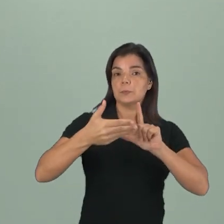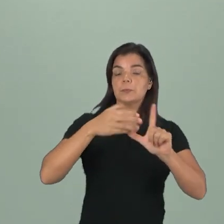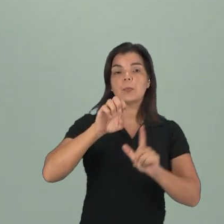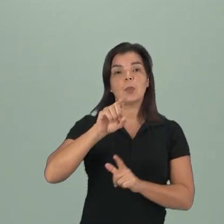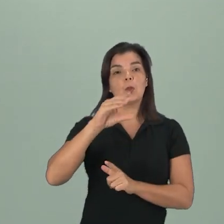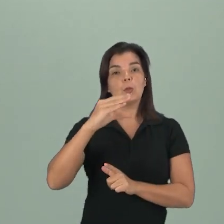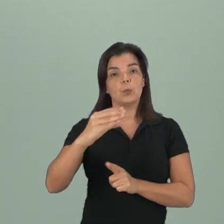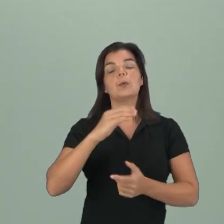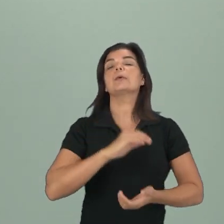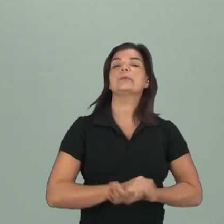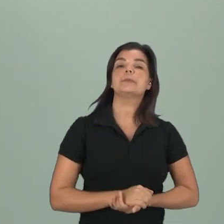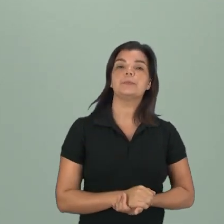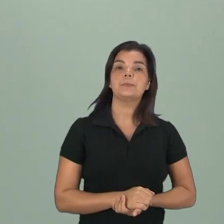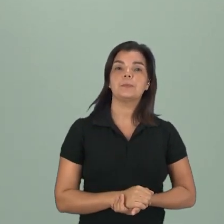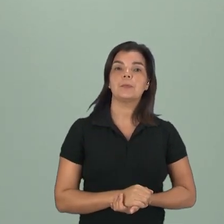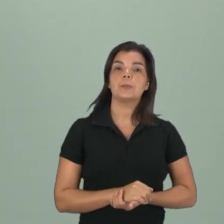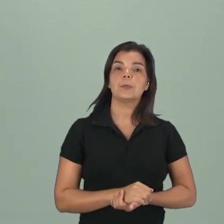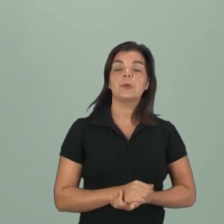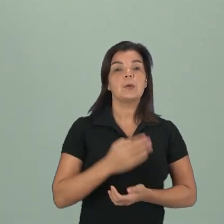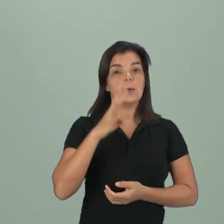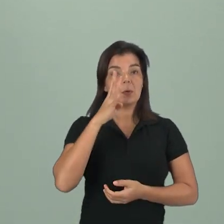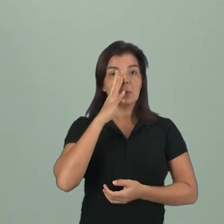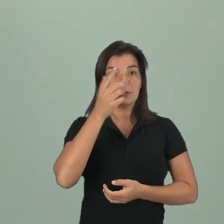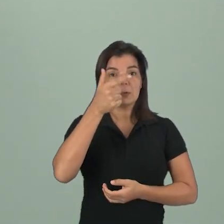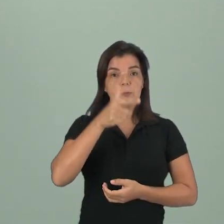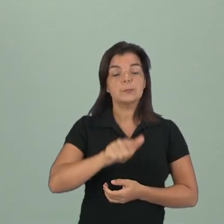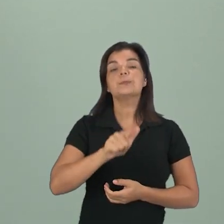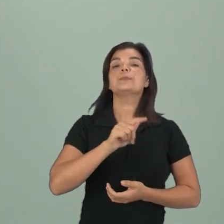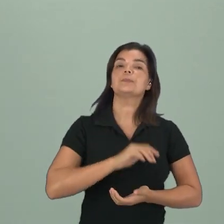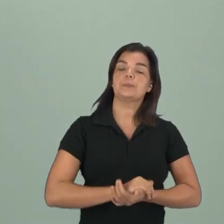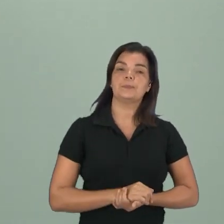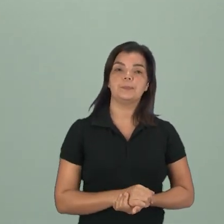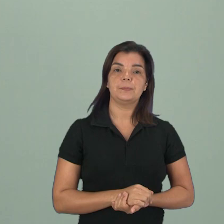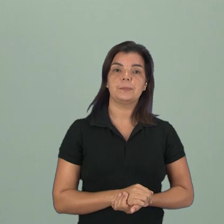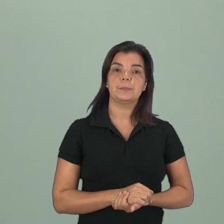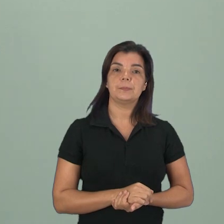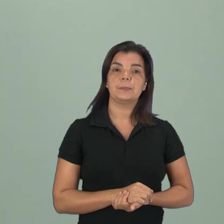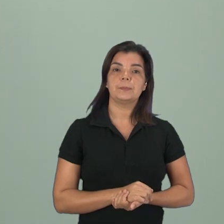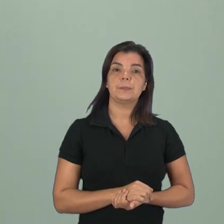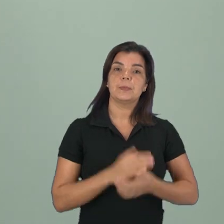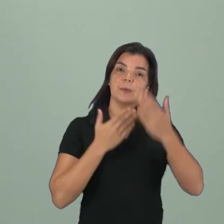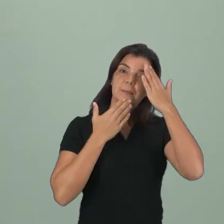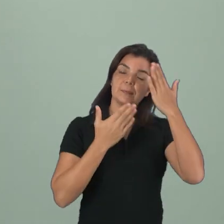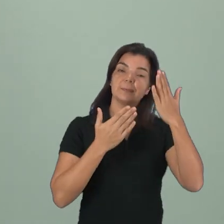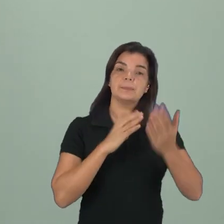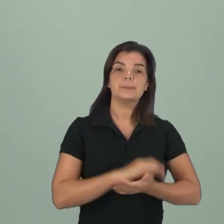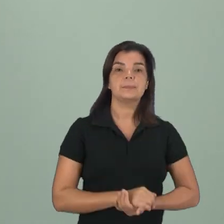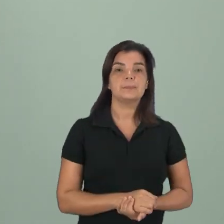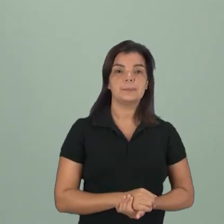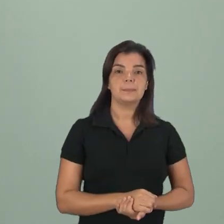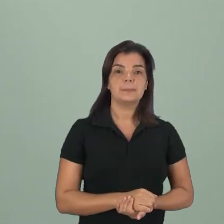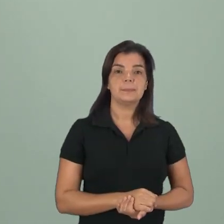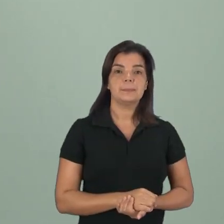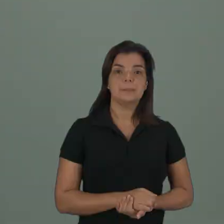a plataforma Eduque Acre e assistir essa aula novamente. Obrigada!